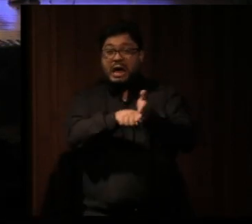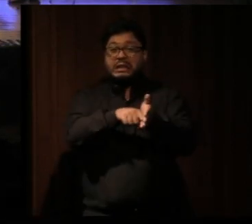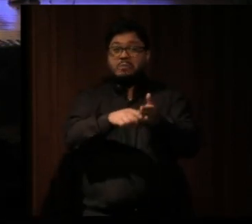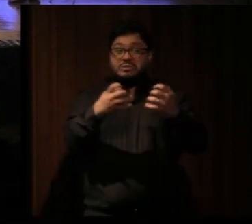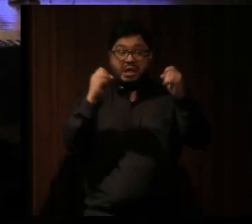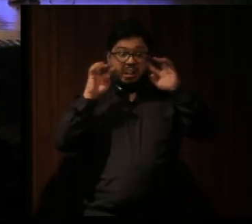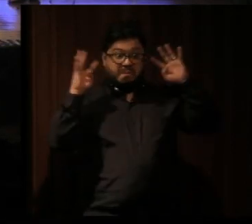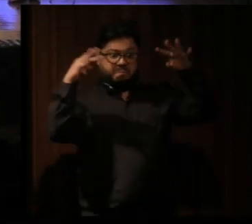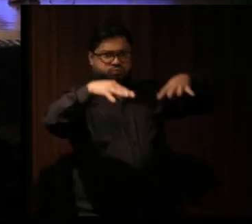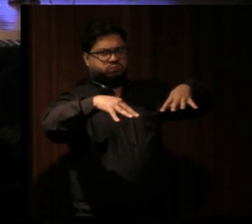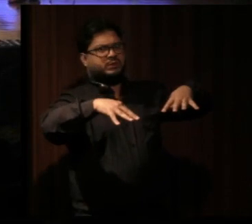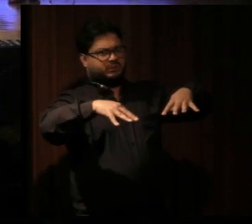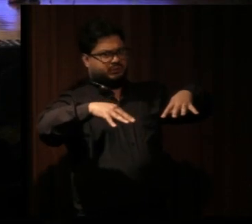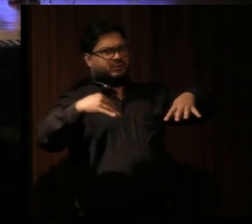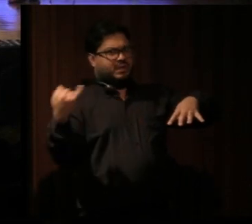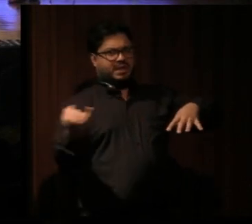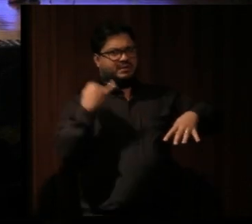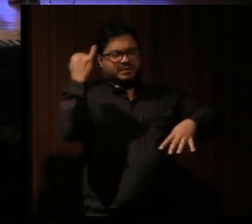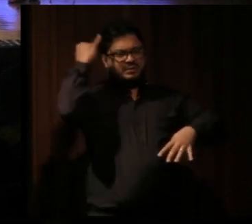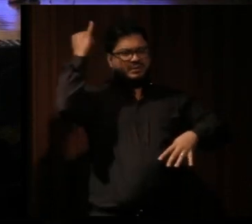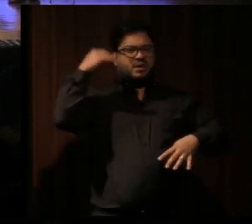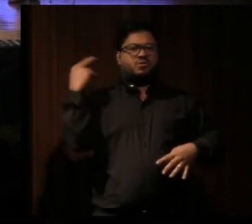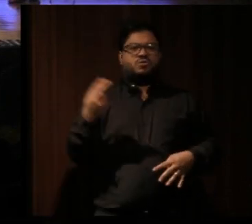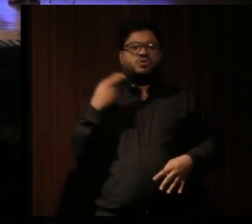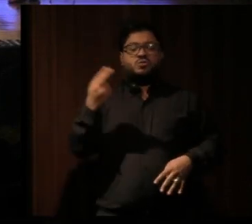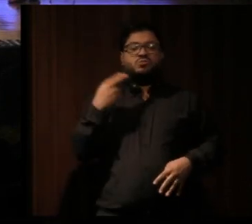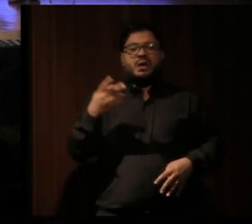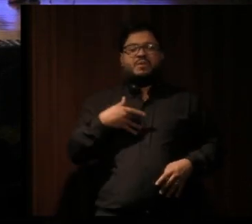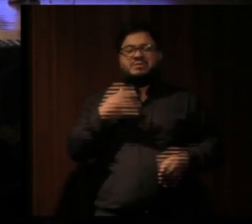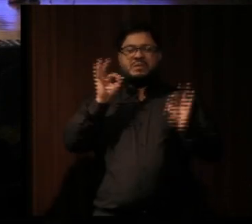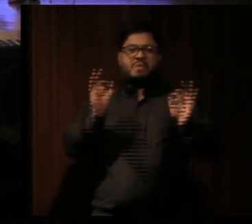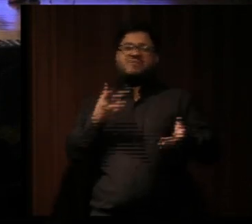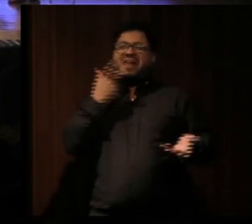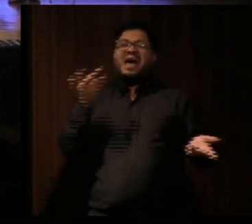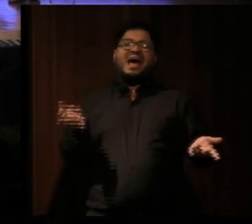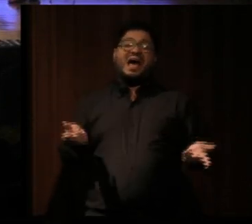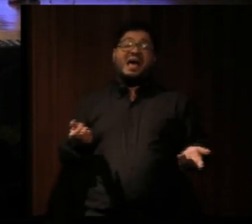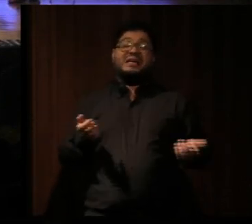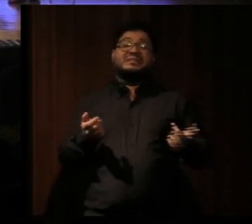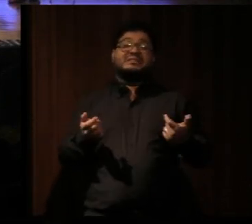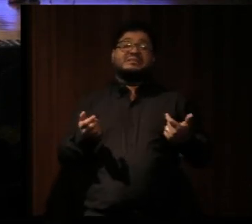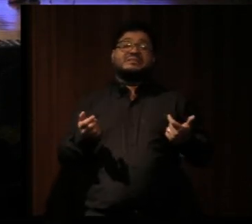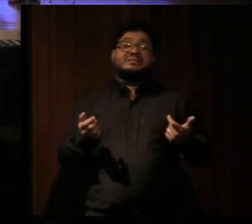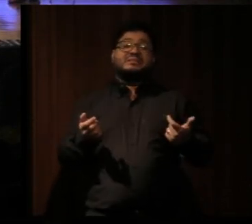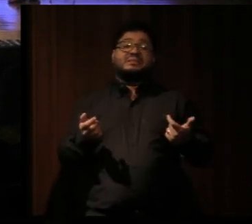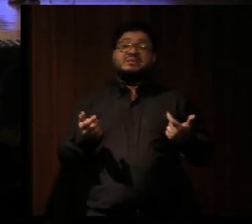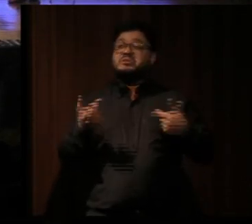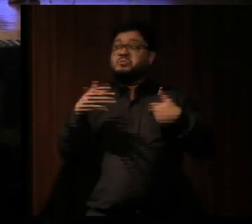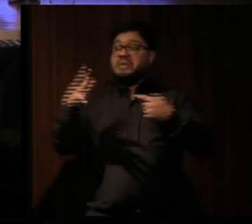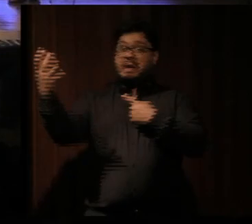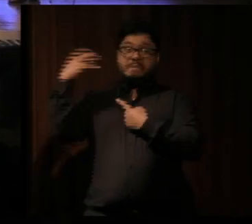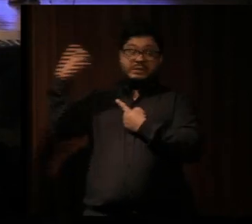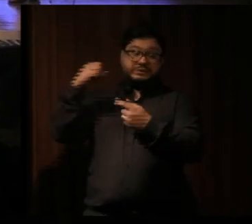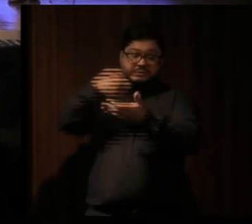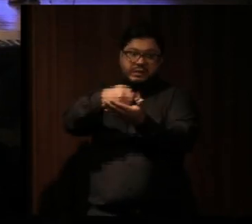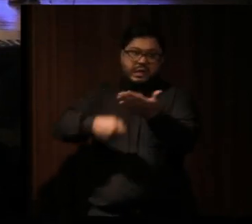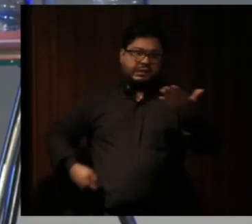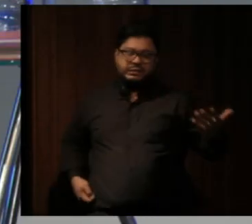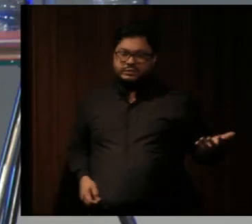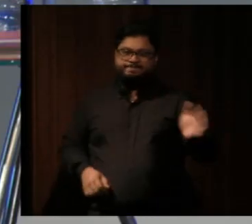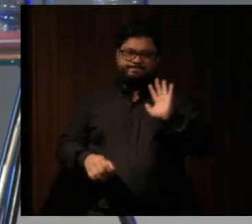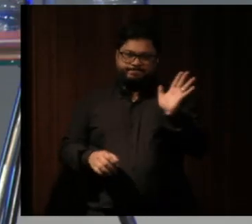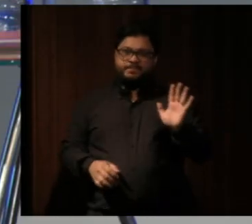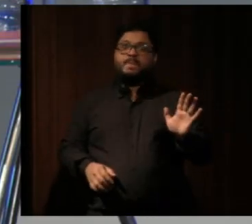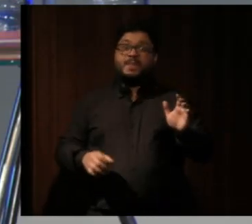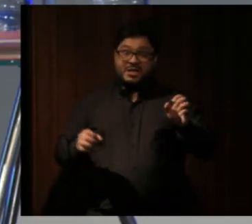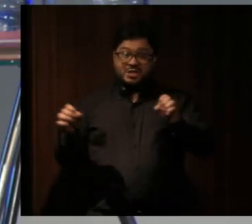audiência é essencial porque não dá pra gente ser hipó e falar que a gente não tá sob essa pressão nas redações e isso